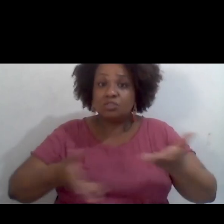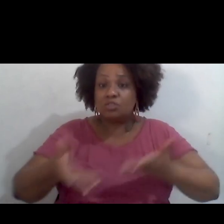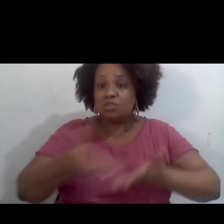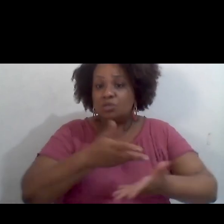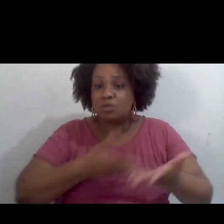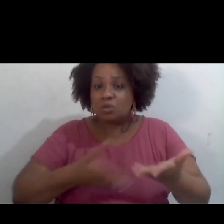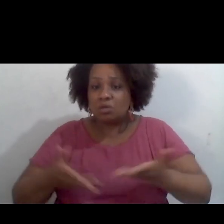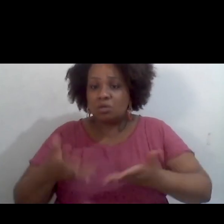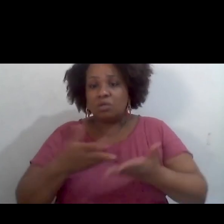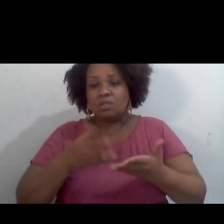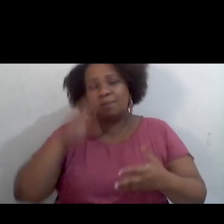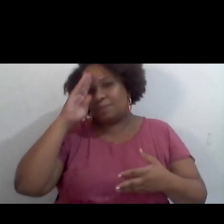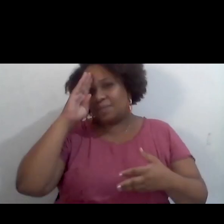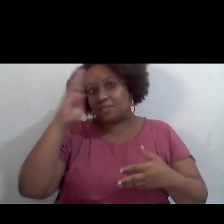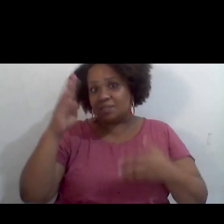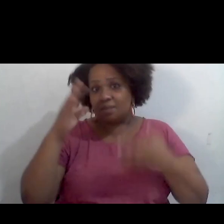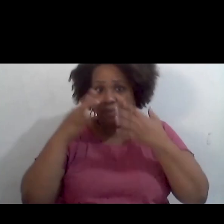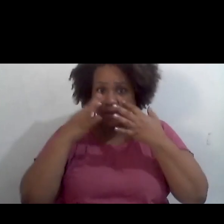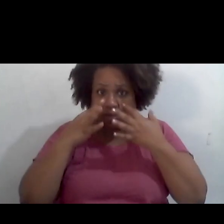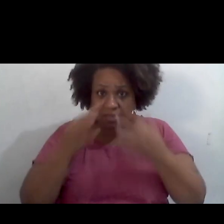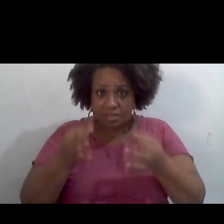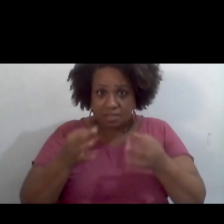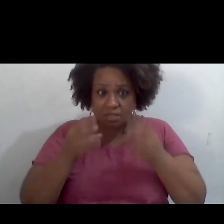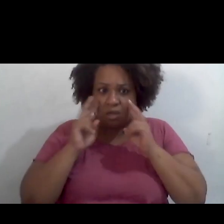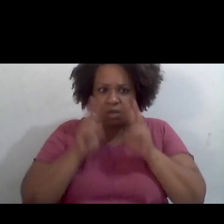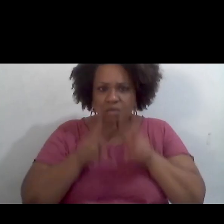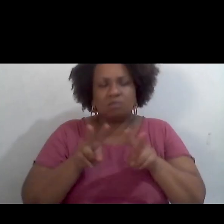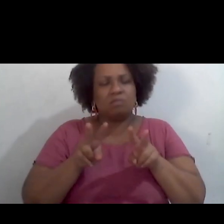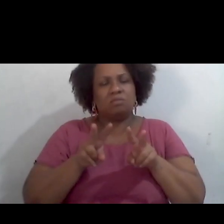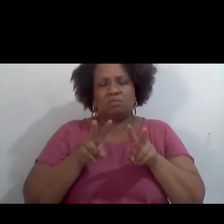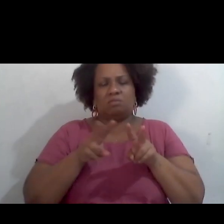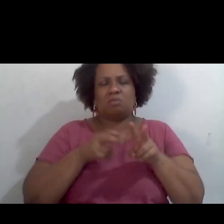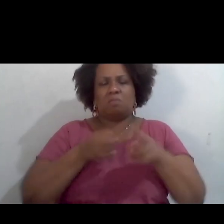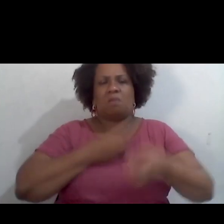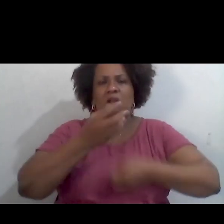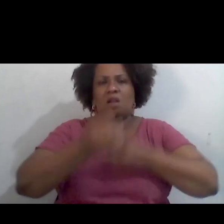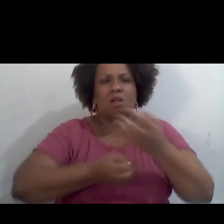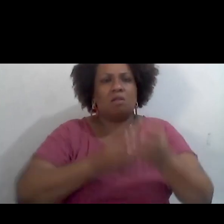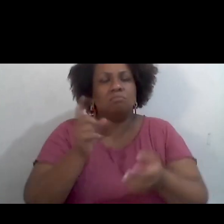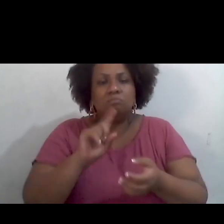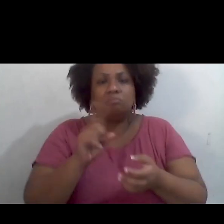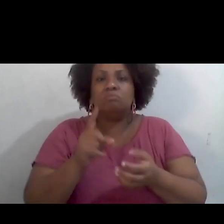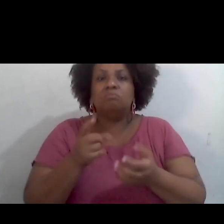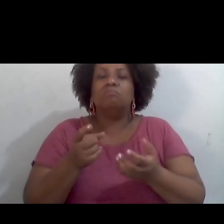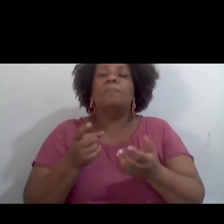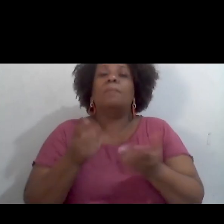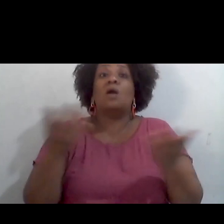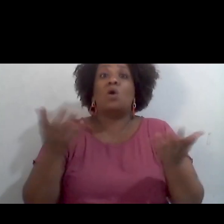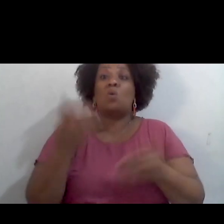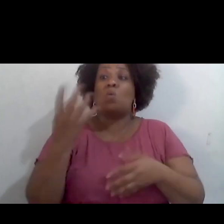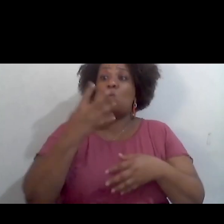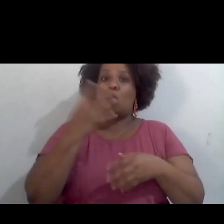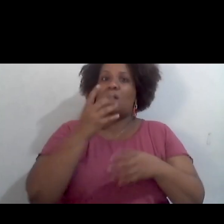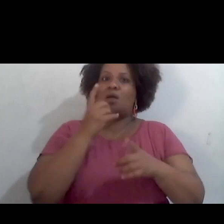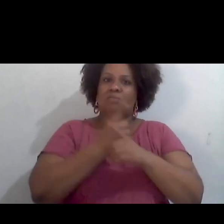Sobretudo de escuta, nós estamos aqui para ouvir, muito mais do que para falar. Esse é o quarto encontro que nós